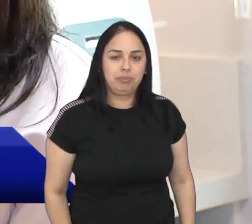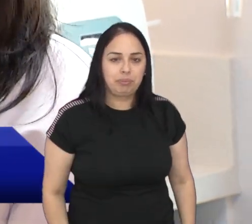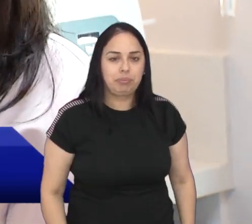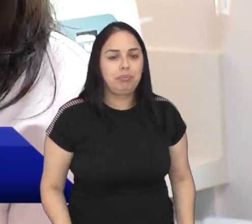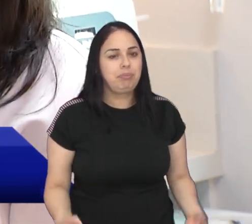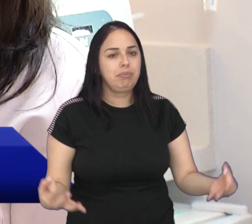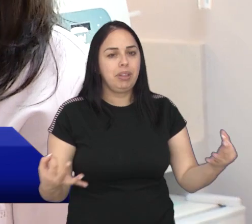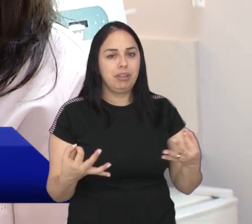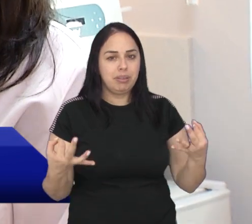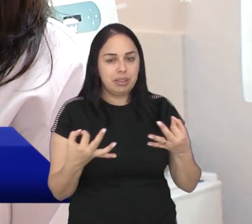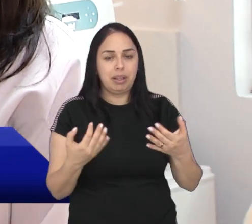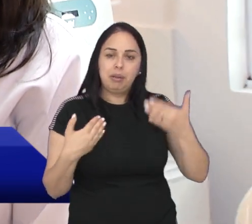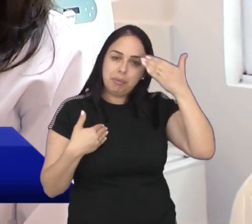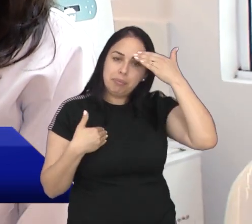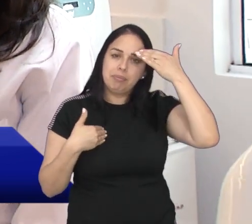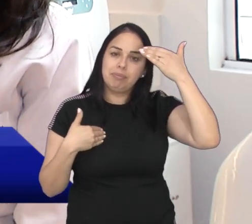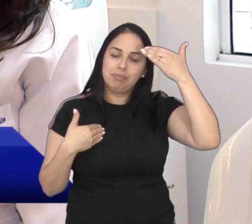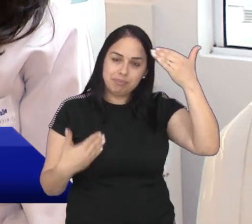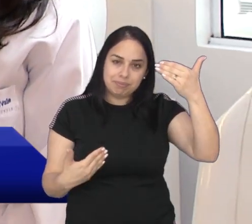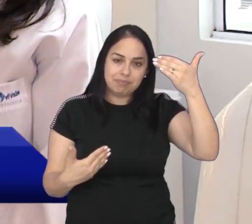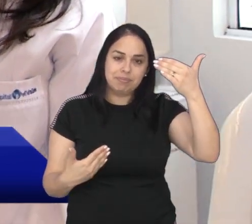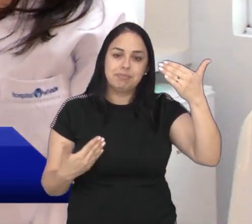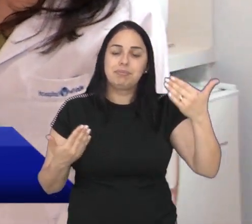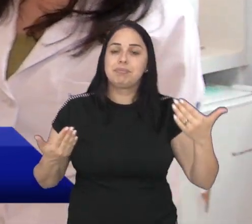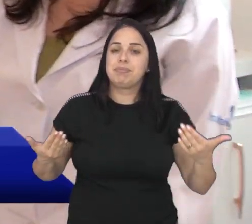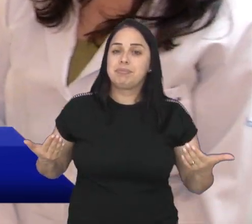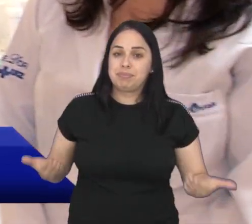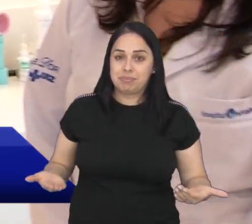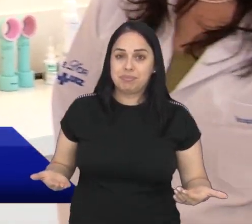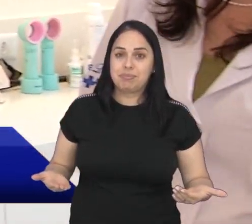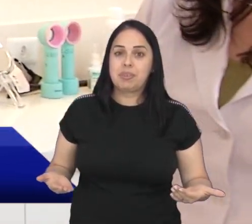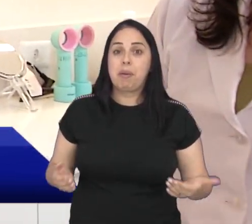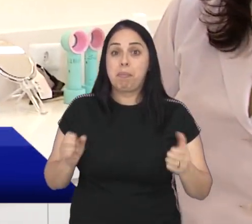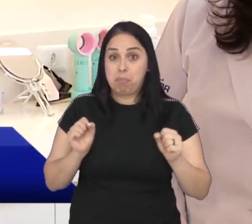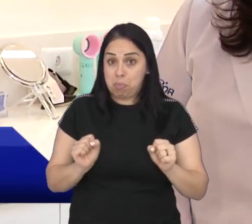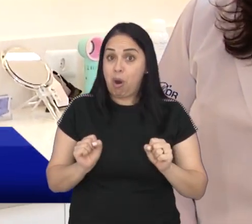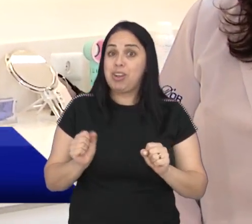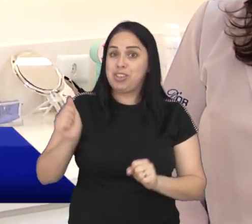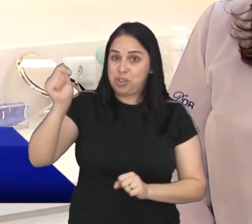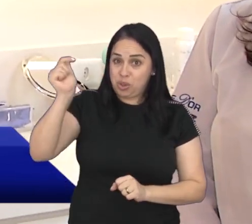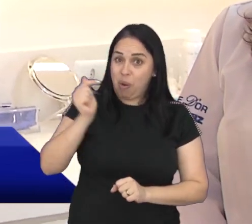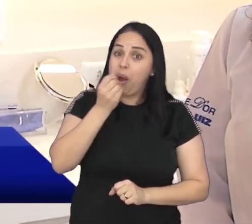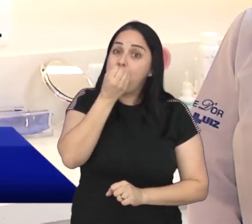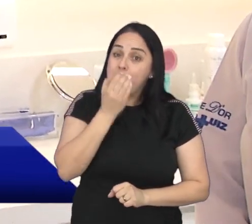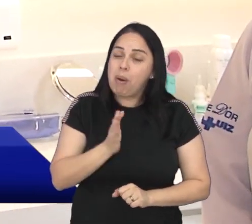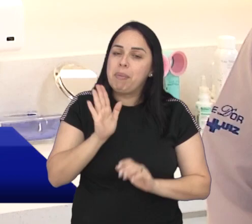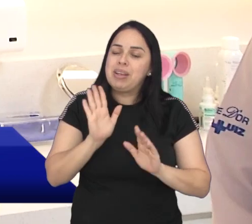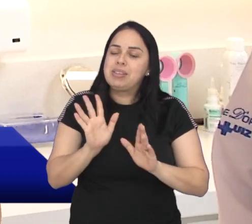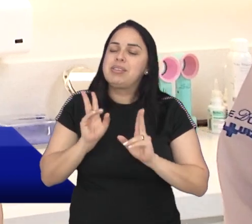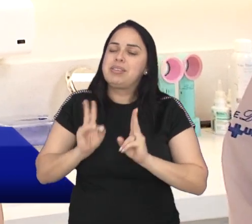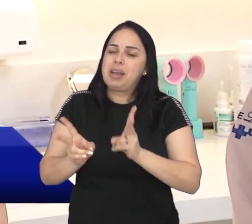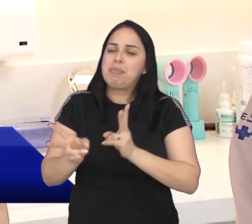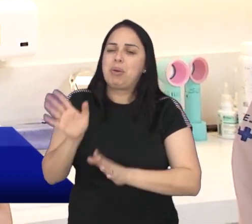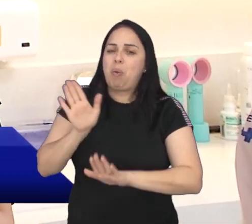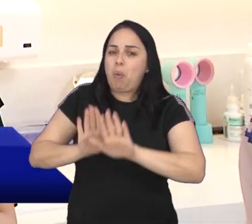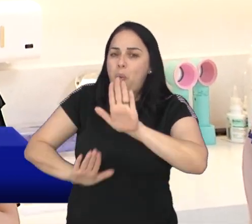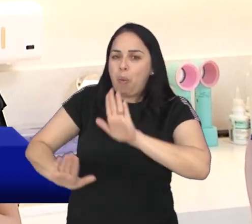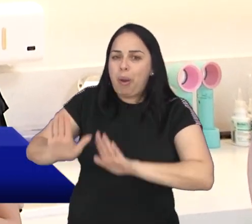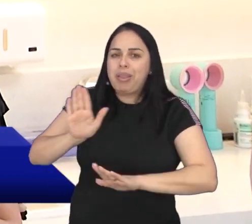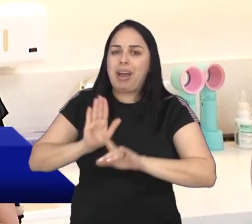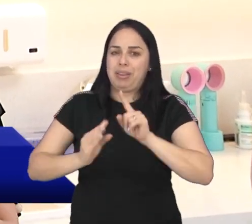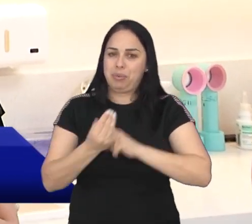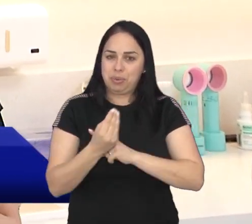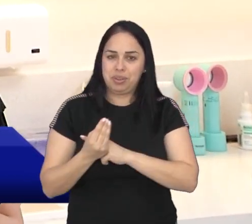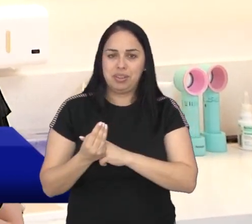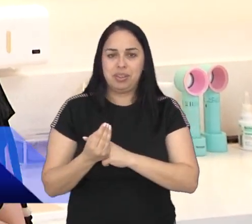interessante. Perfeito, doutora, muitíssimo obrigada. Então é isso, a gente pode tomar sol, é saudável, mas sempre tomando esses